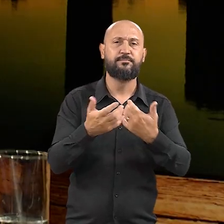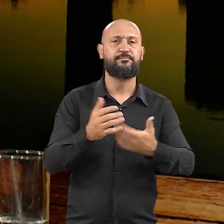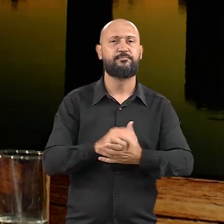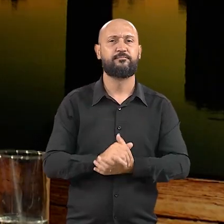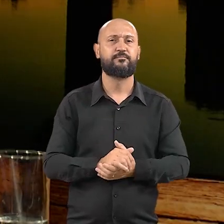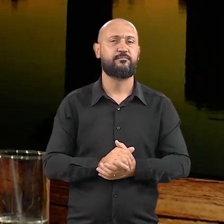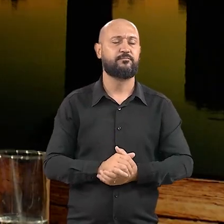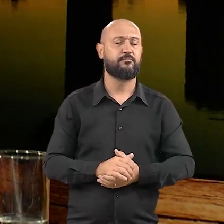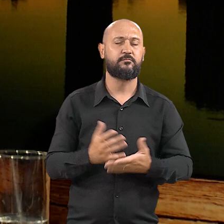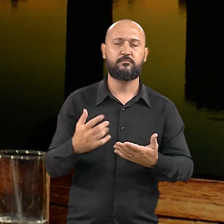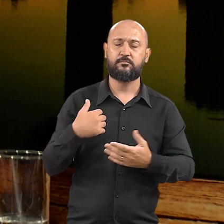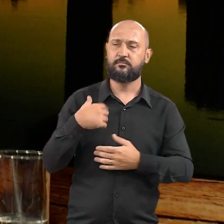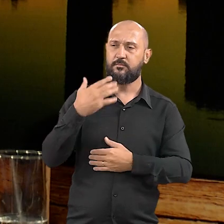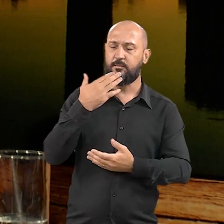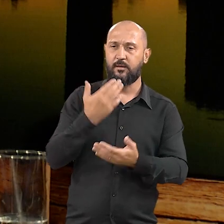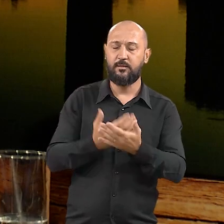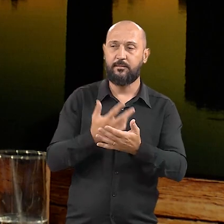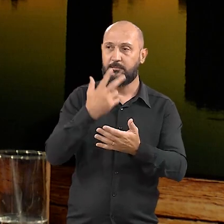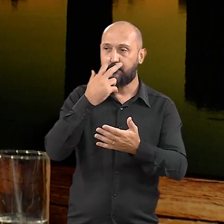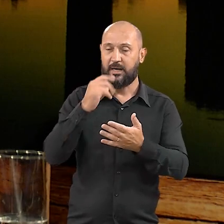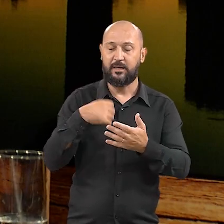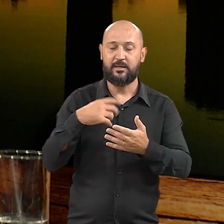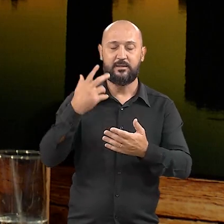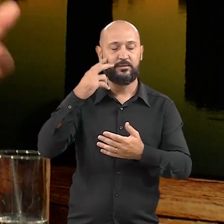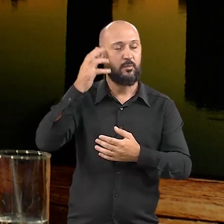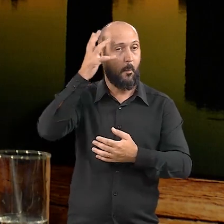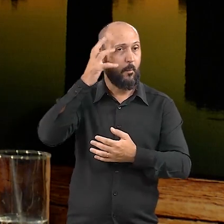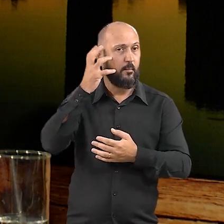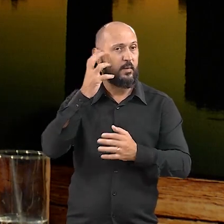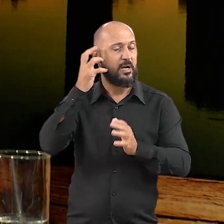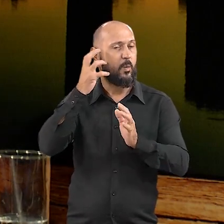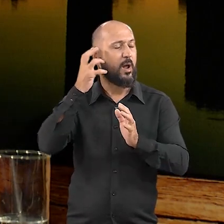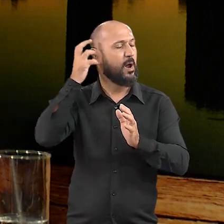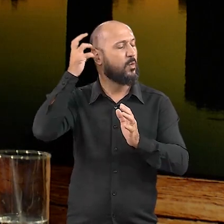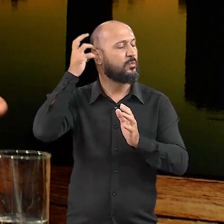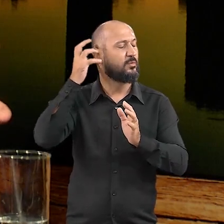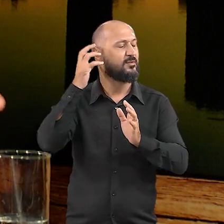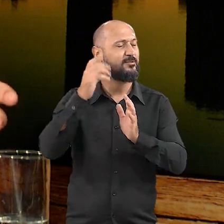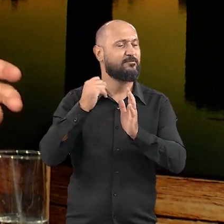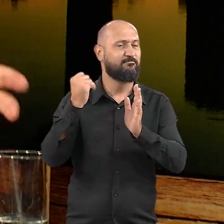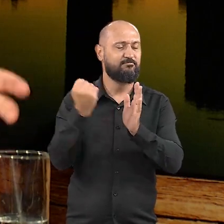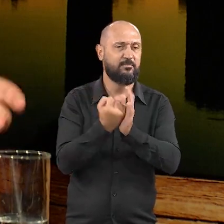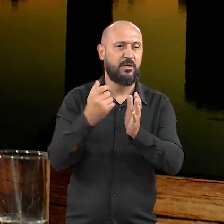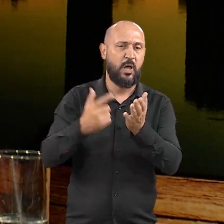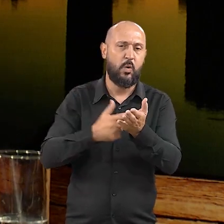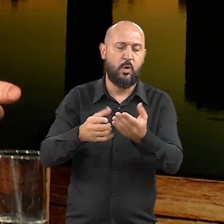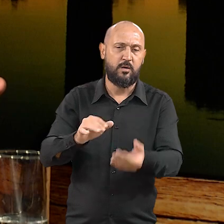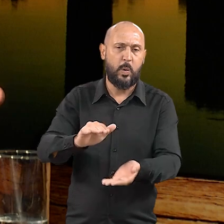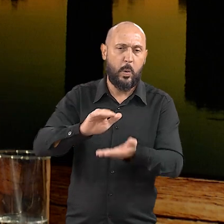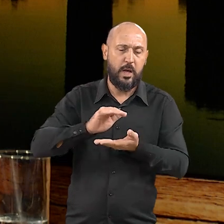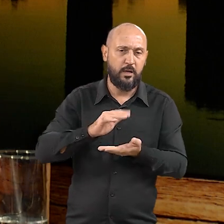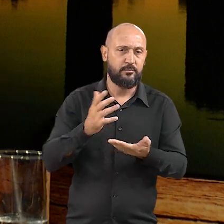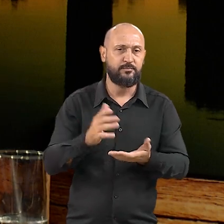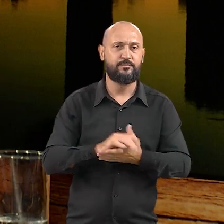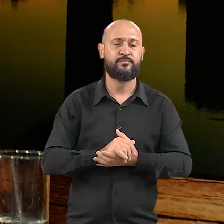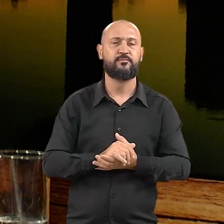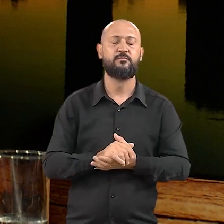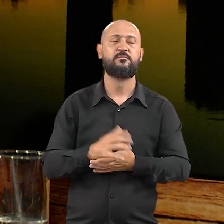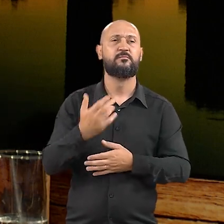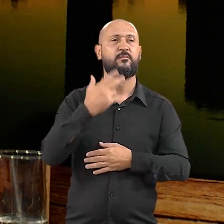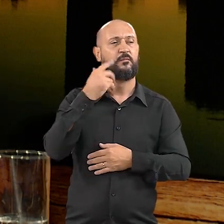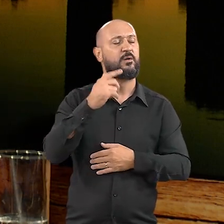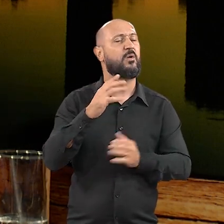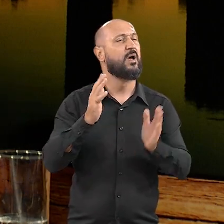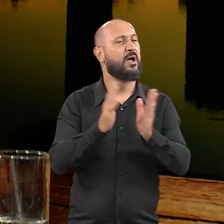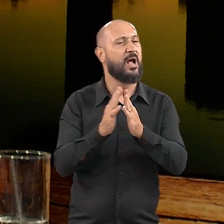né? Que eu fiquei impregnado de Manuel de Barros. Eu tinha acesso e ganhei a obra toda dele. E aí, um